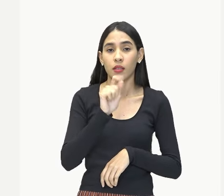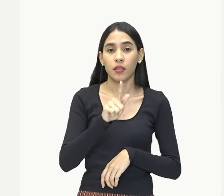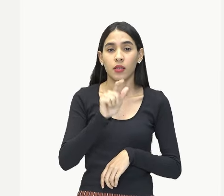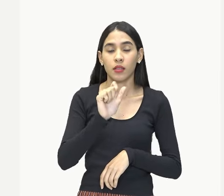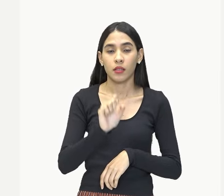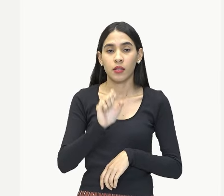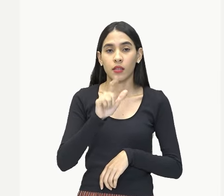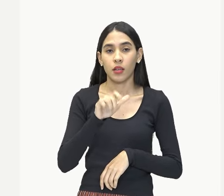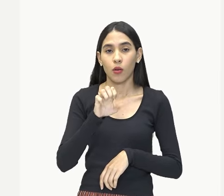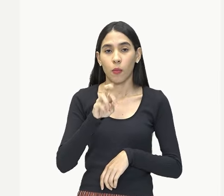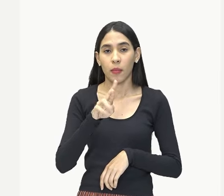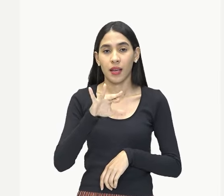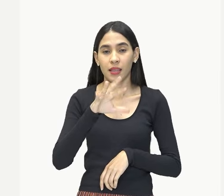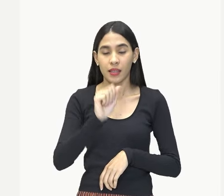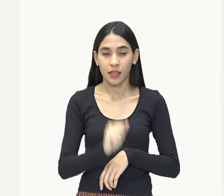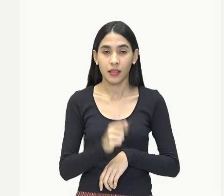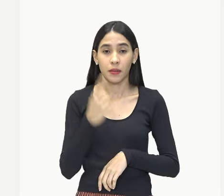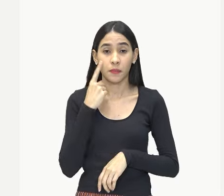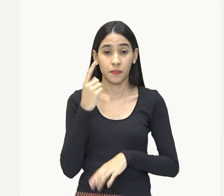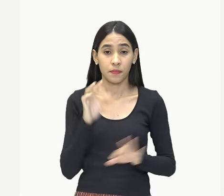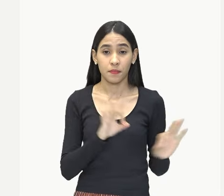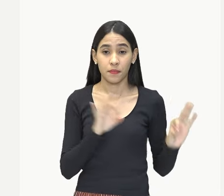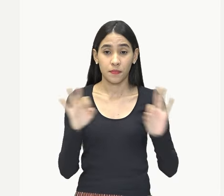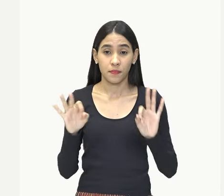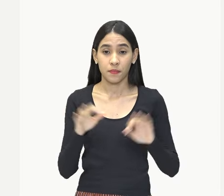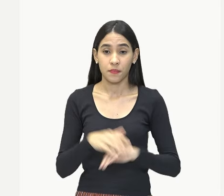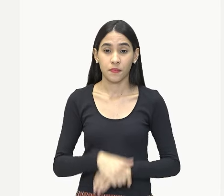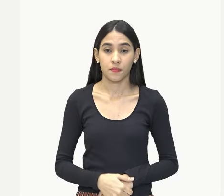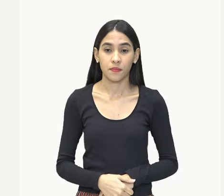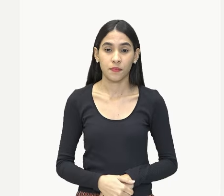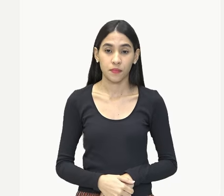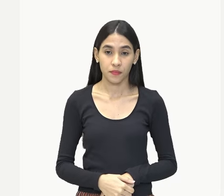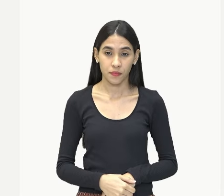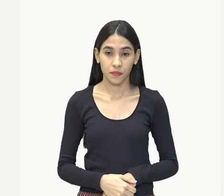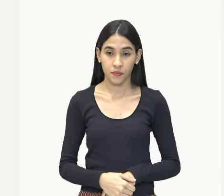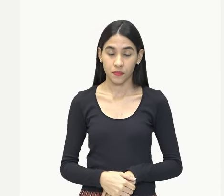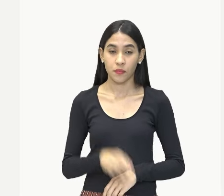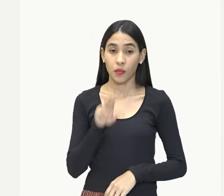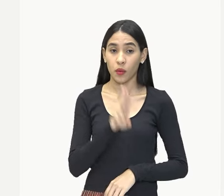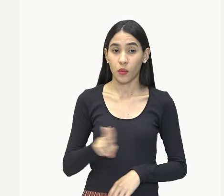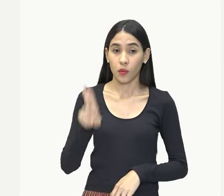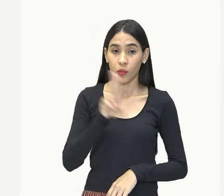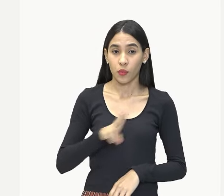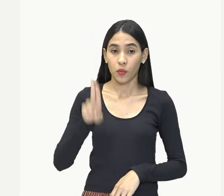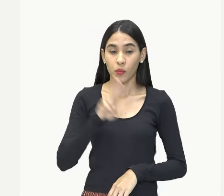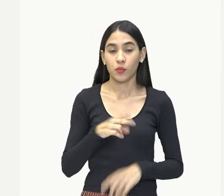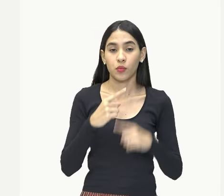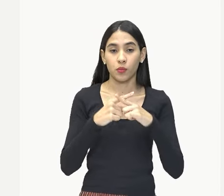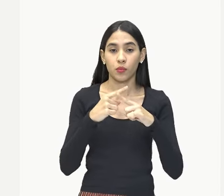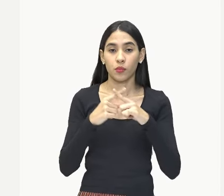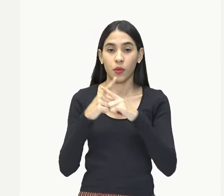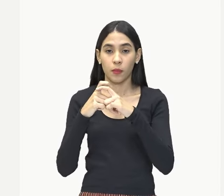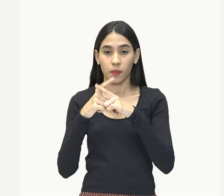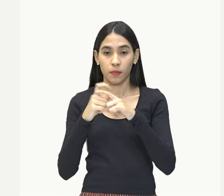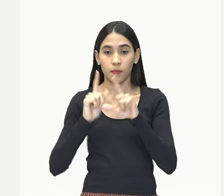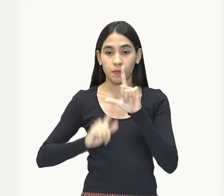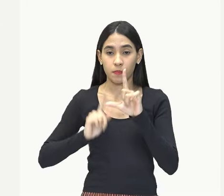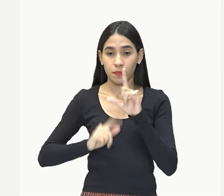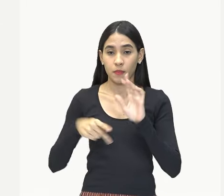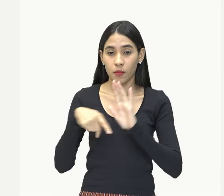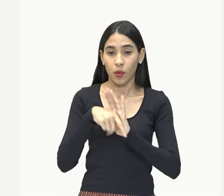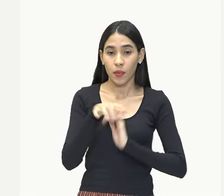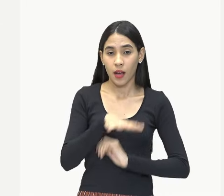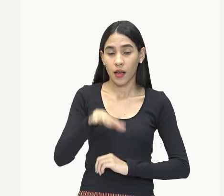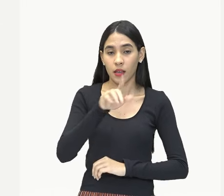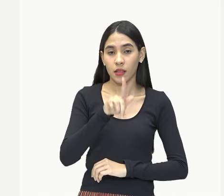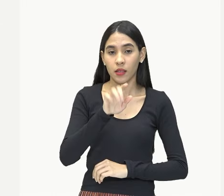geometria. Acompanhe aí na sua tela, não é? Aí, fazendo a aplicação de multiplicação de monômios na